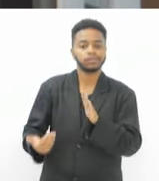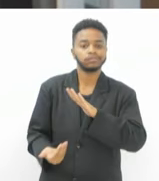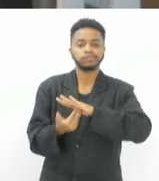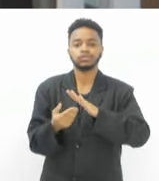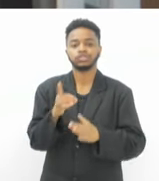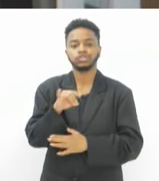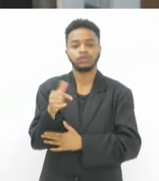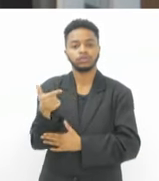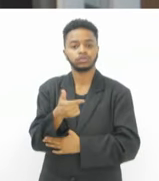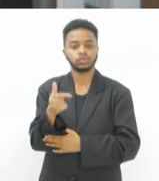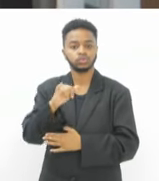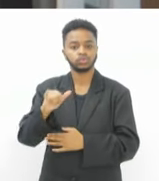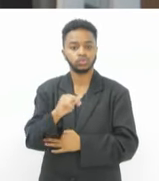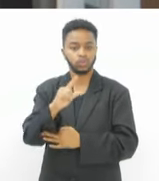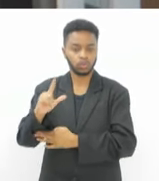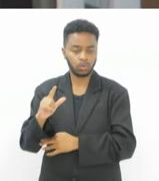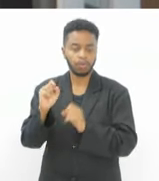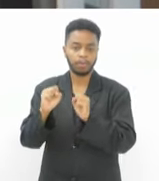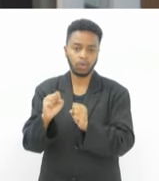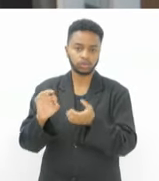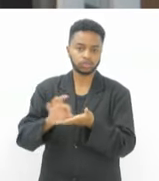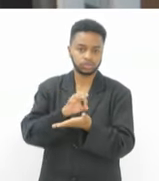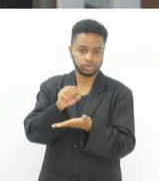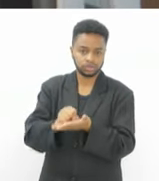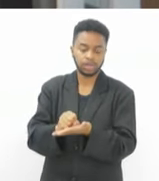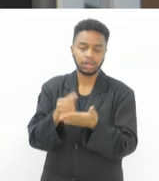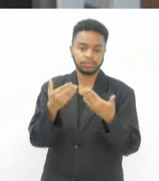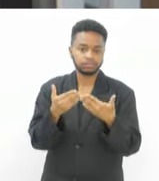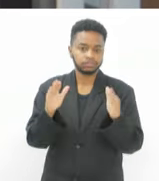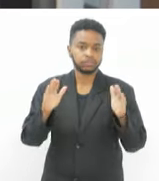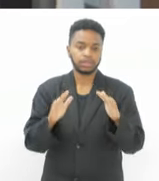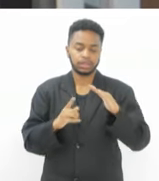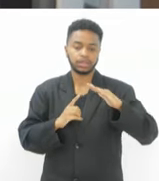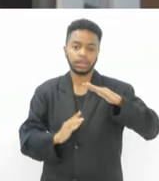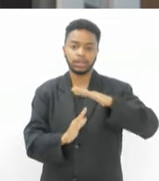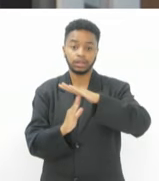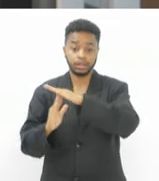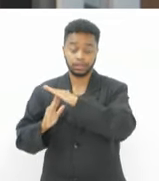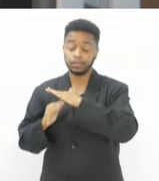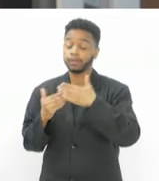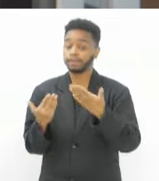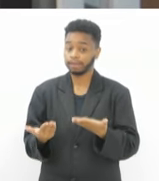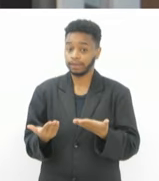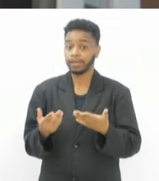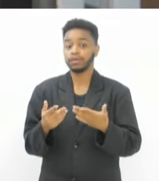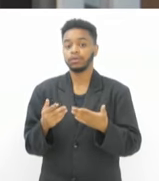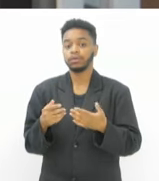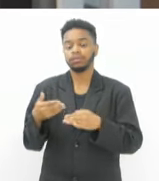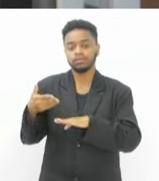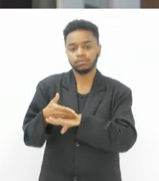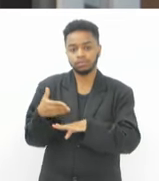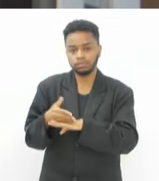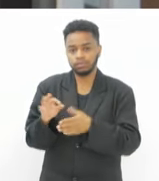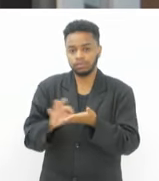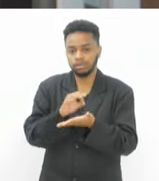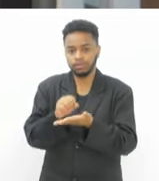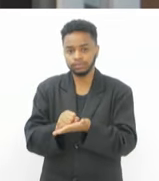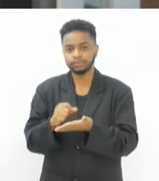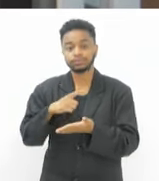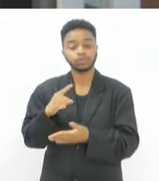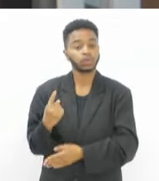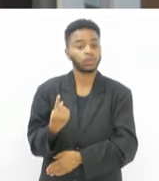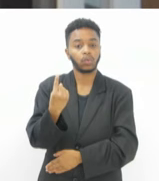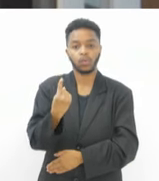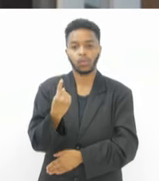de julho as inscrições elas vão estar limitadas. Por isso, faça a sua parte, se inscreva, nós teremos apenas